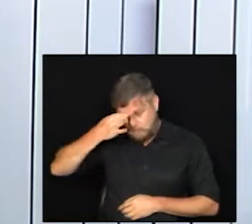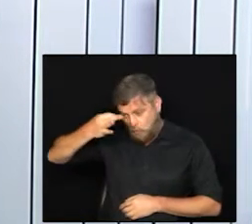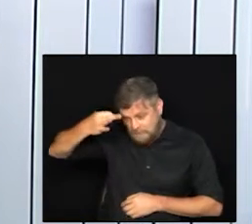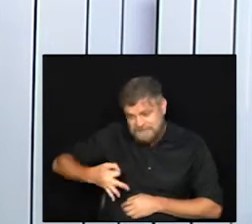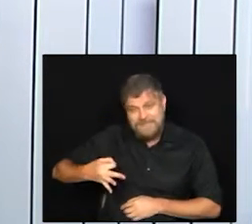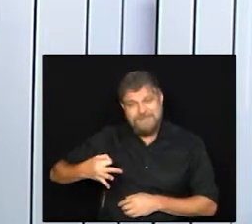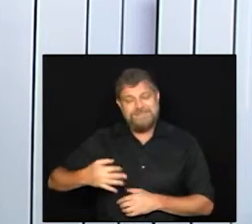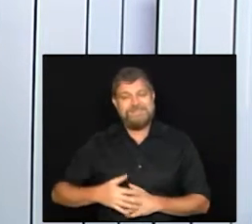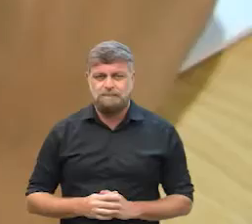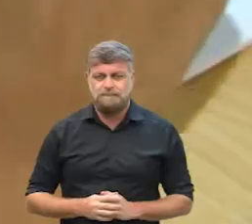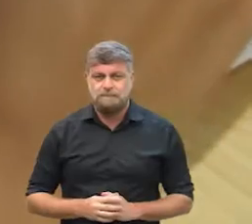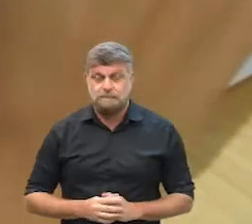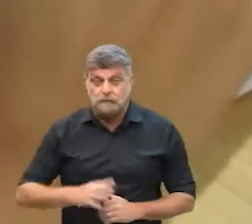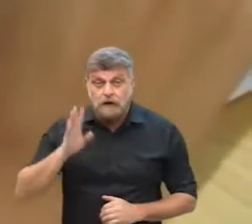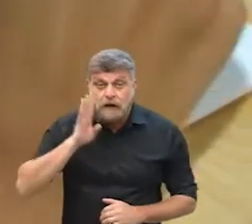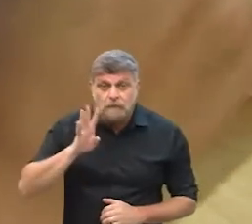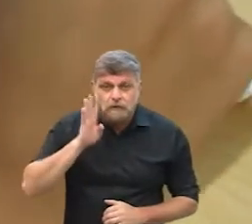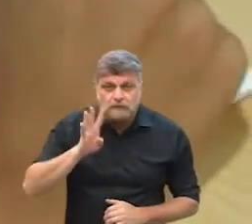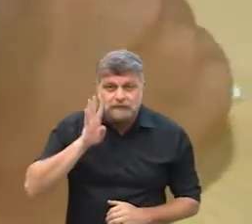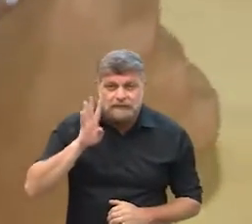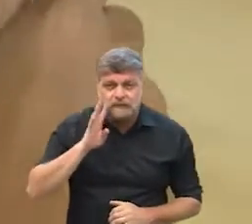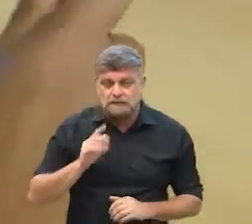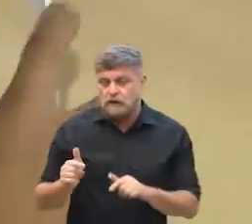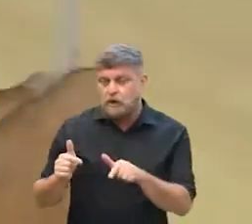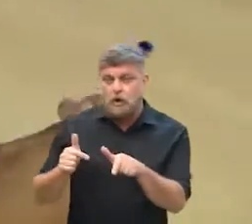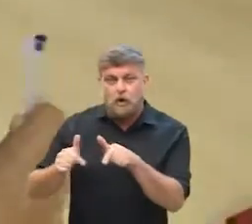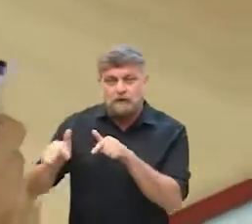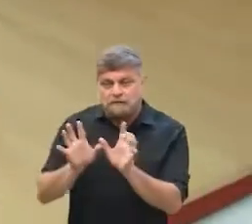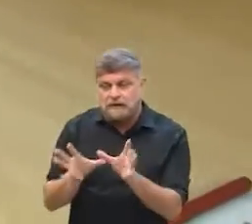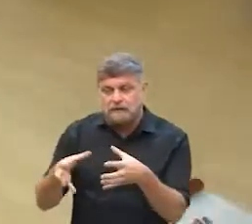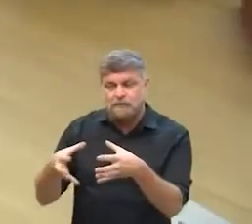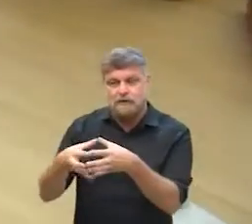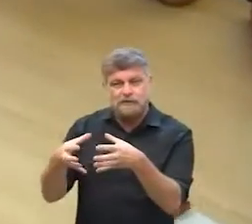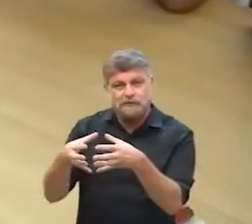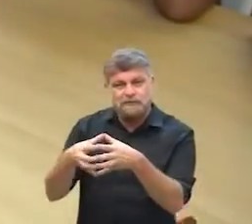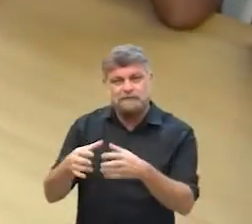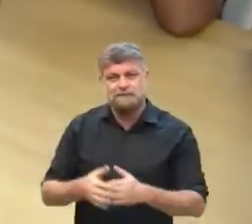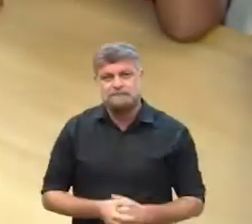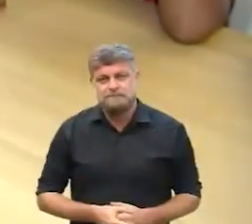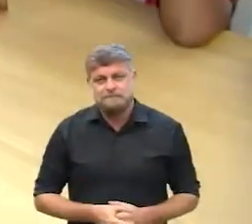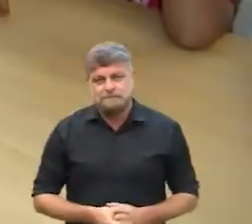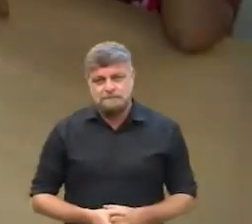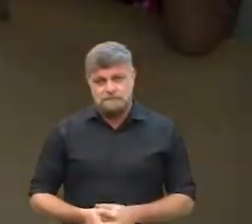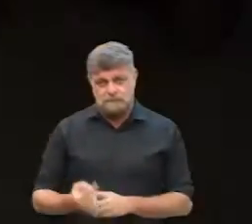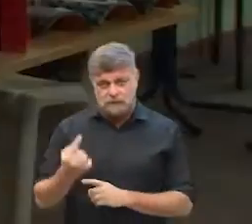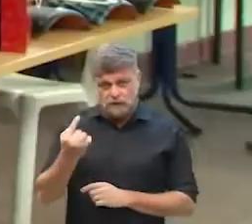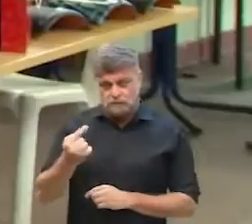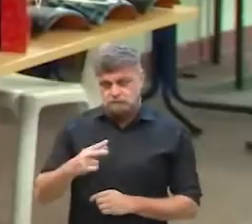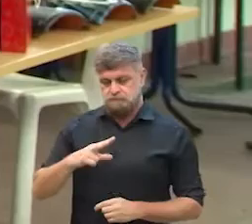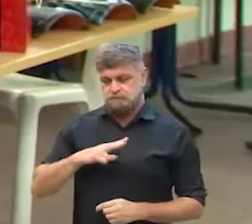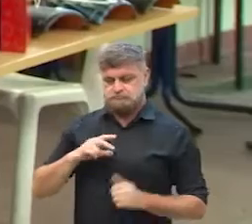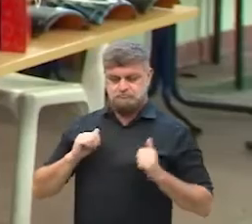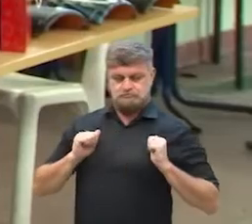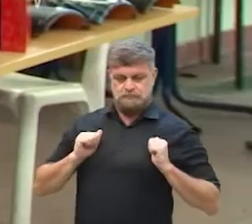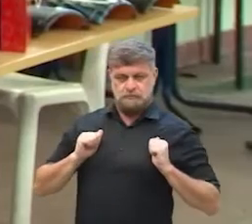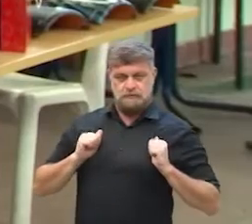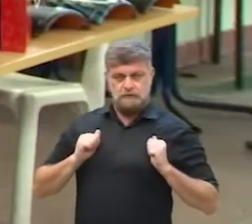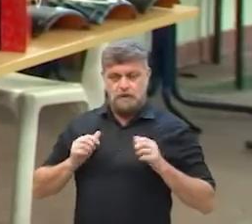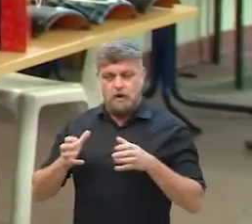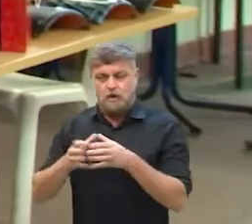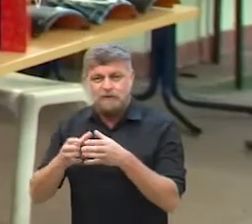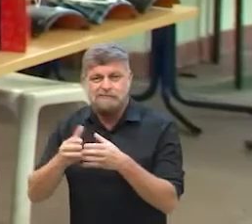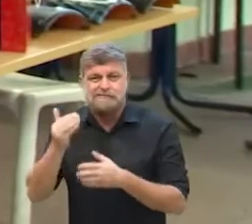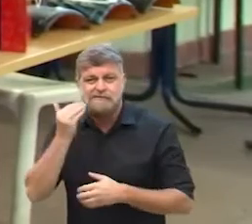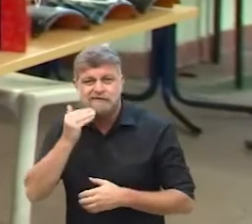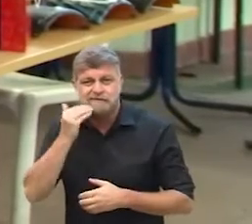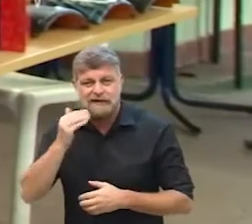consciente. Um trabalho muito bacana, um trabalho em equipe. E se um não fizer a parte dele,